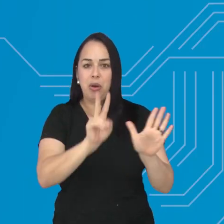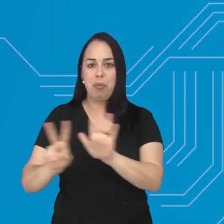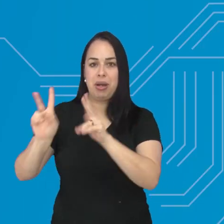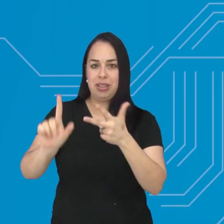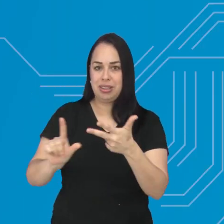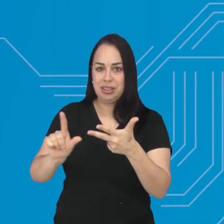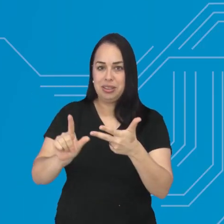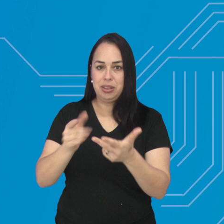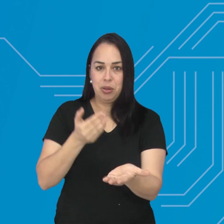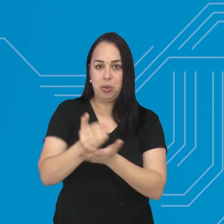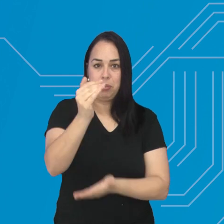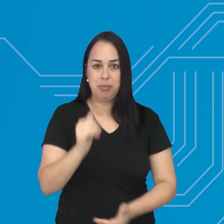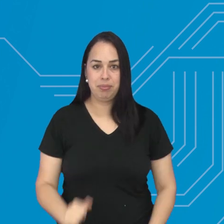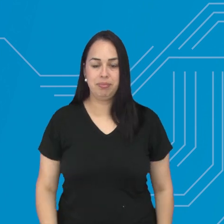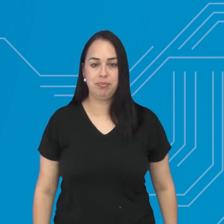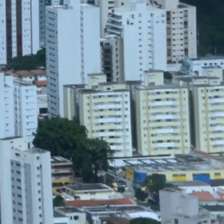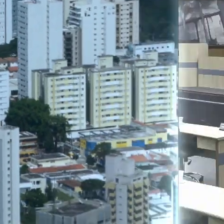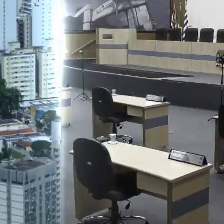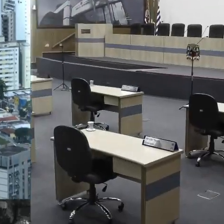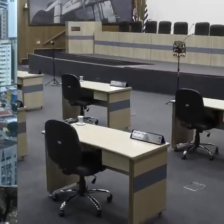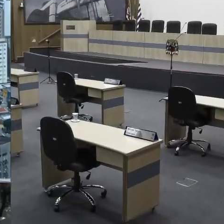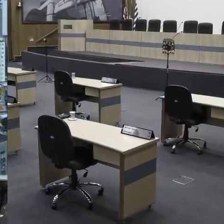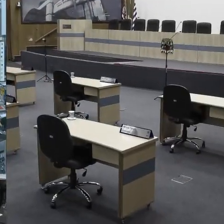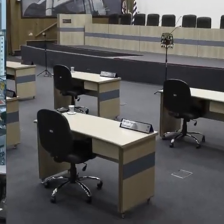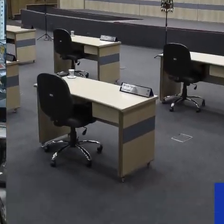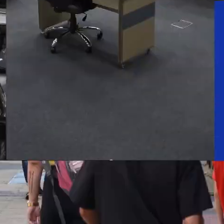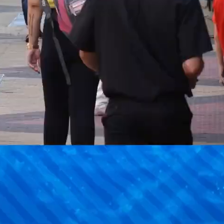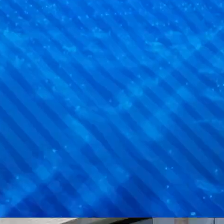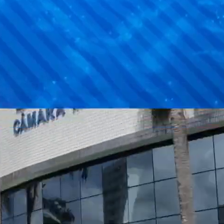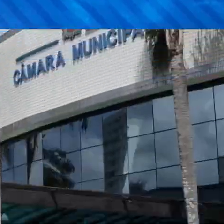está no ar o Semana Legislativa.